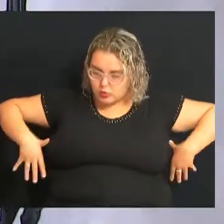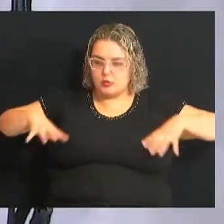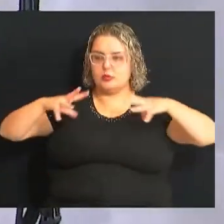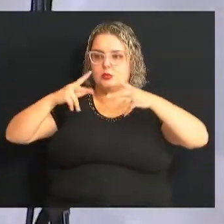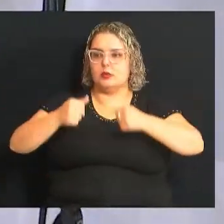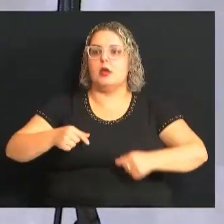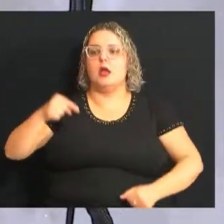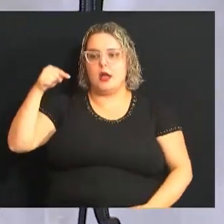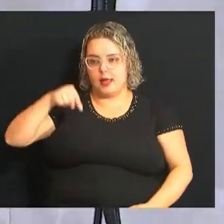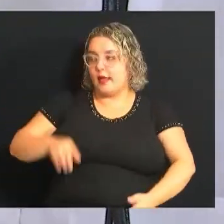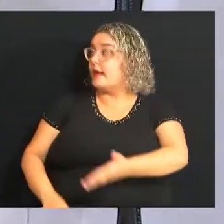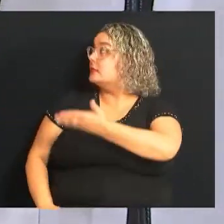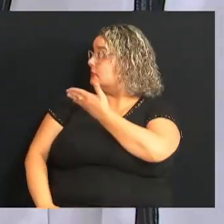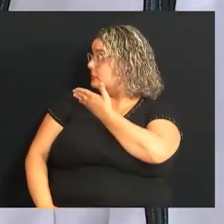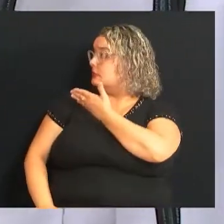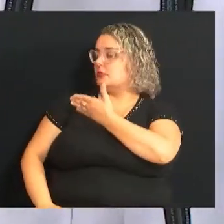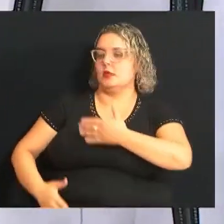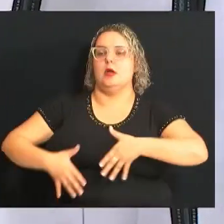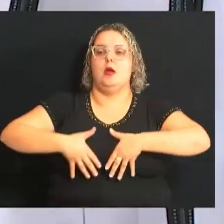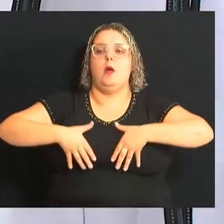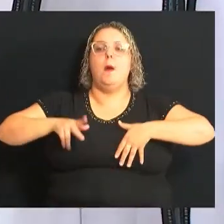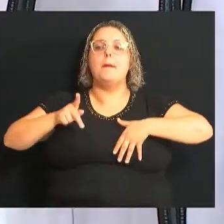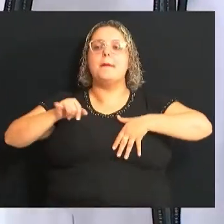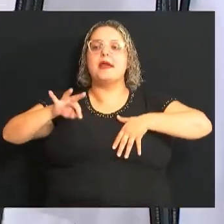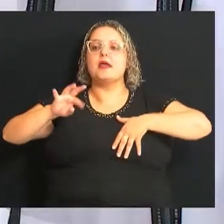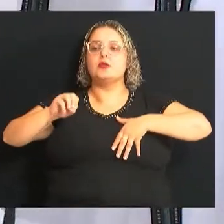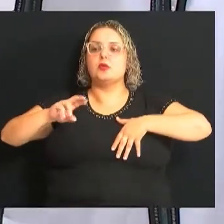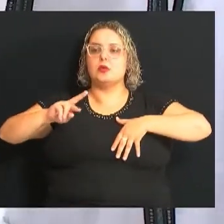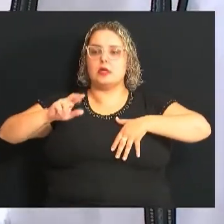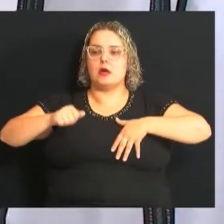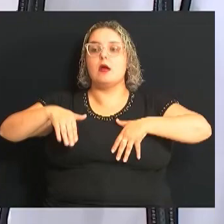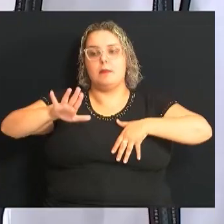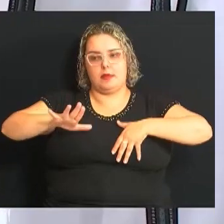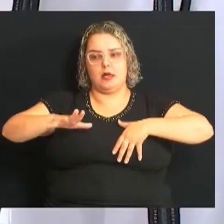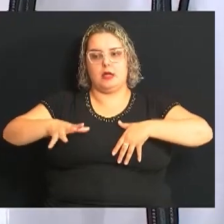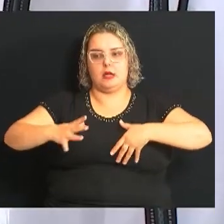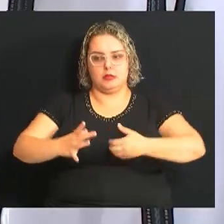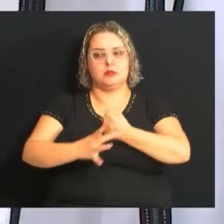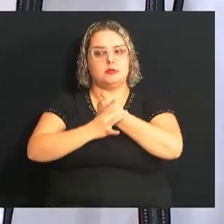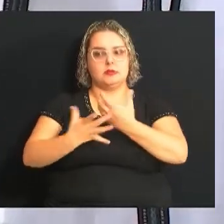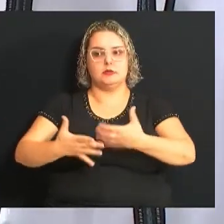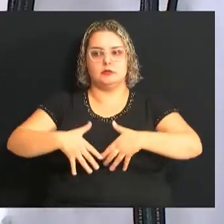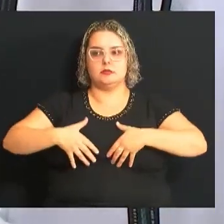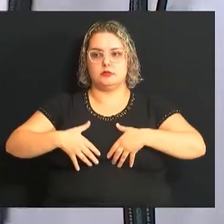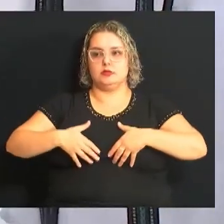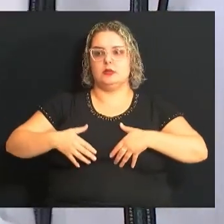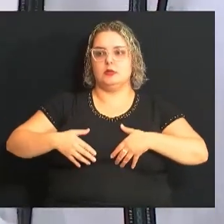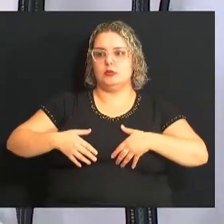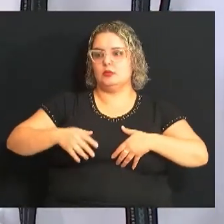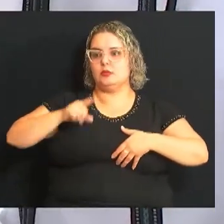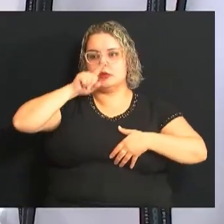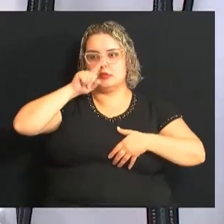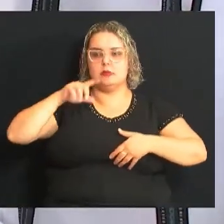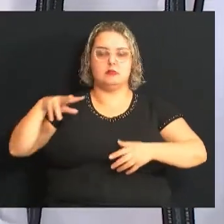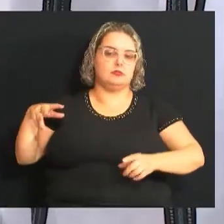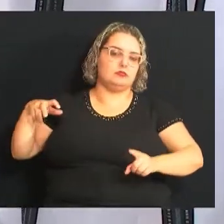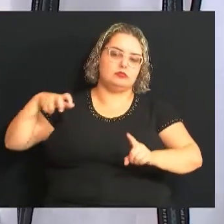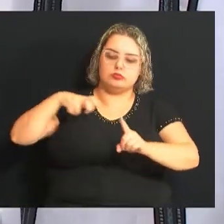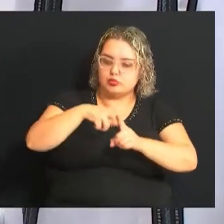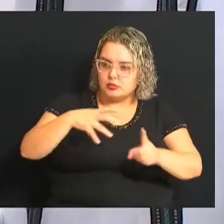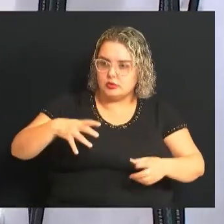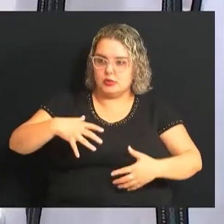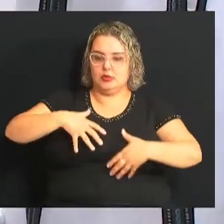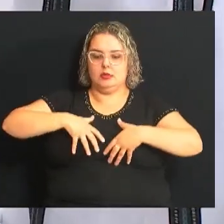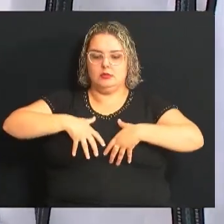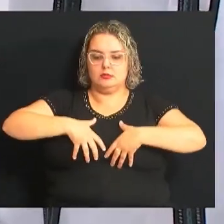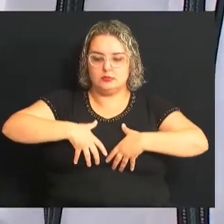essa coleira, né, que é um peitoral, que ela é bem mais seguro. Num risco, né, de um acidente, alguma coisa, ela vai